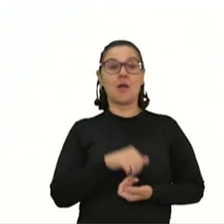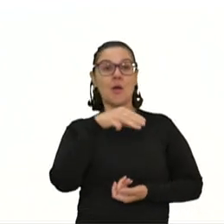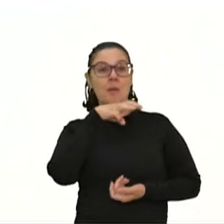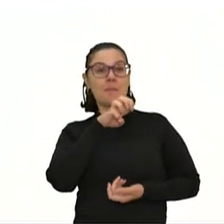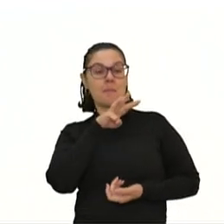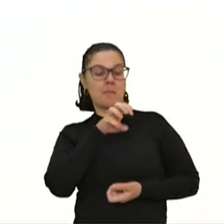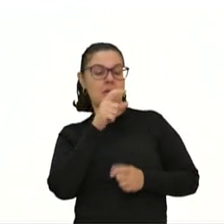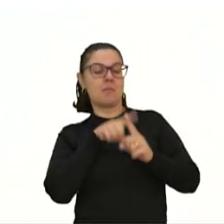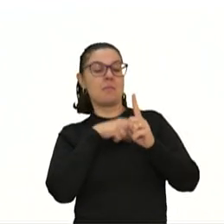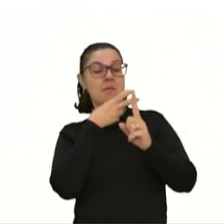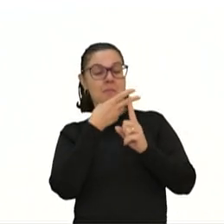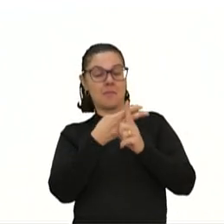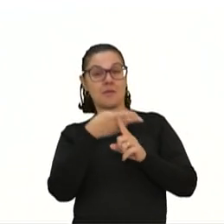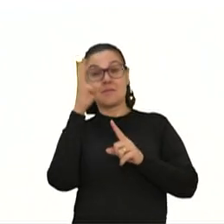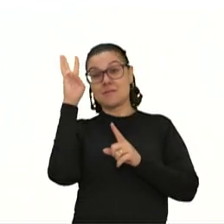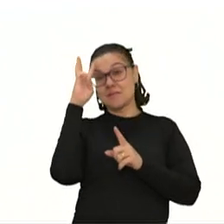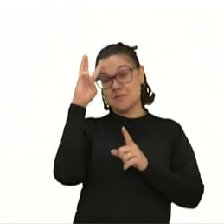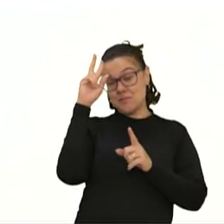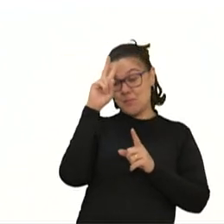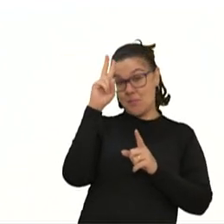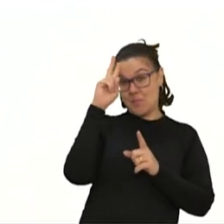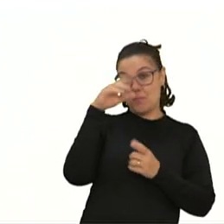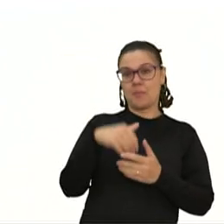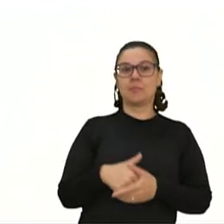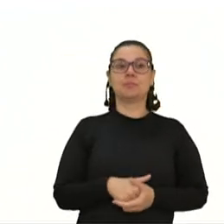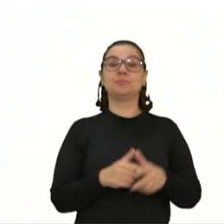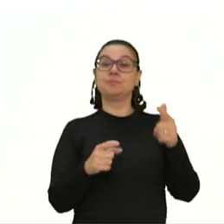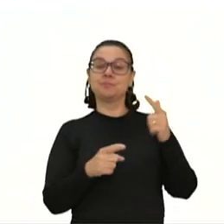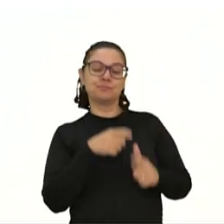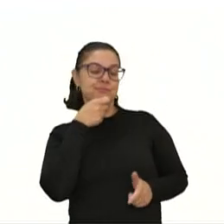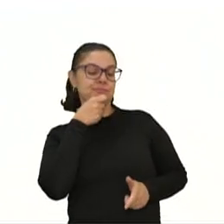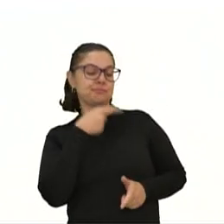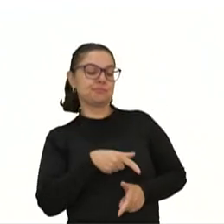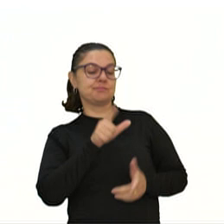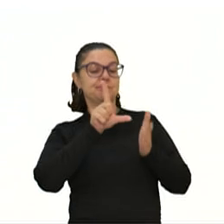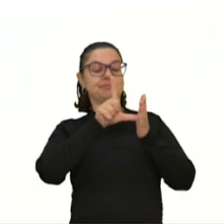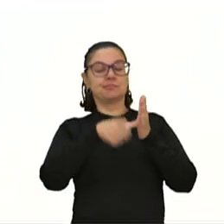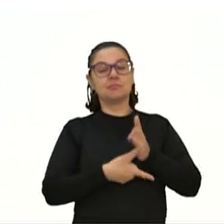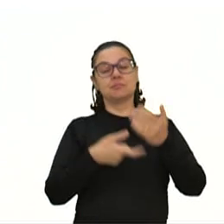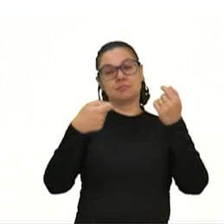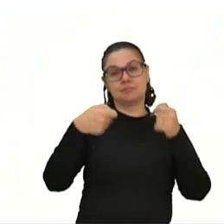isso que ele fala, né, que os memes desatualizados deveria chamar